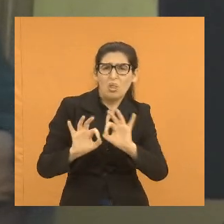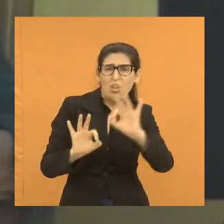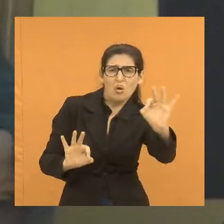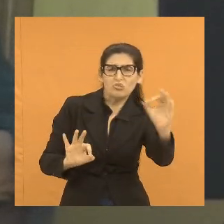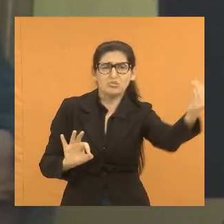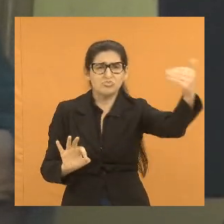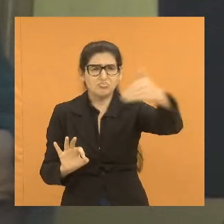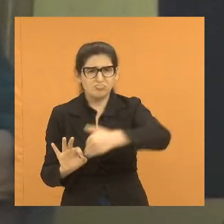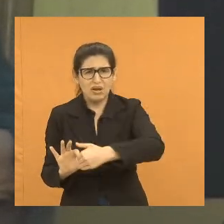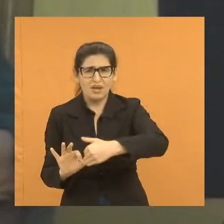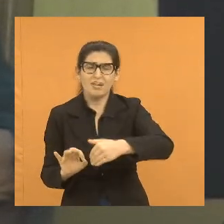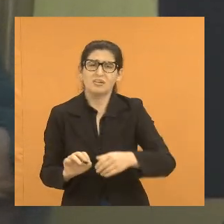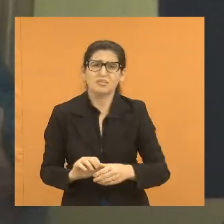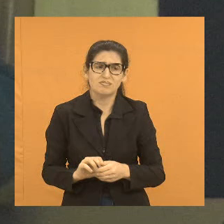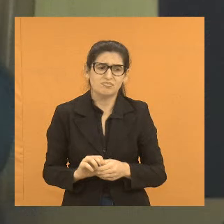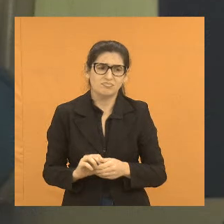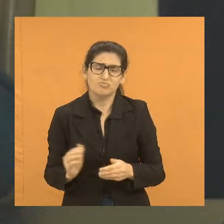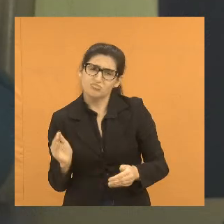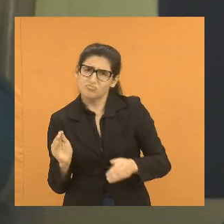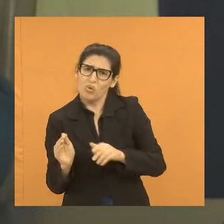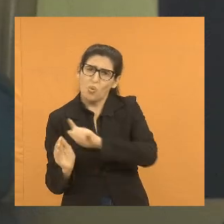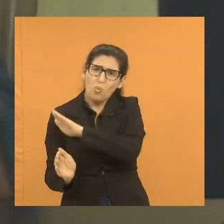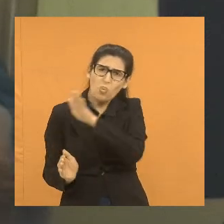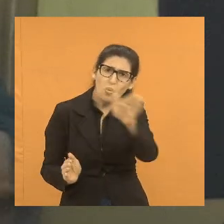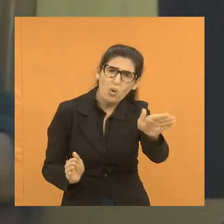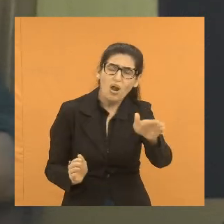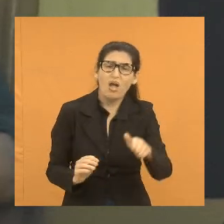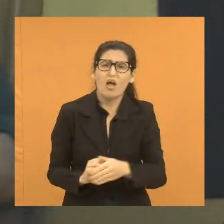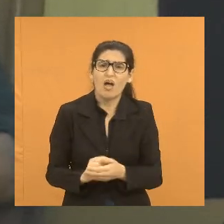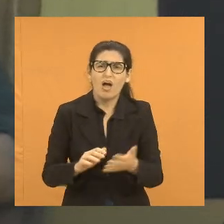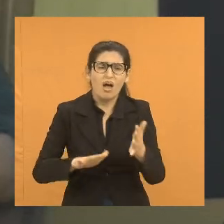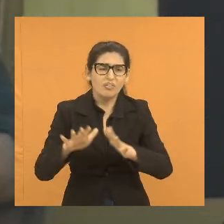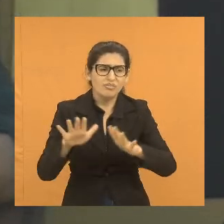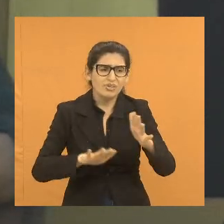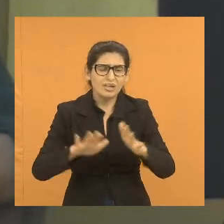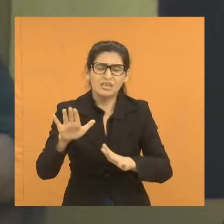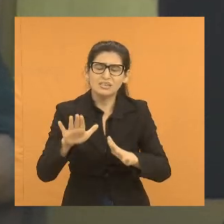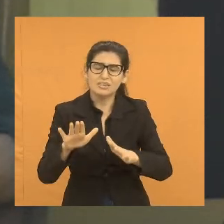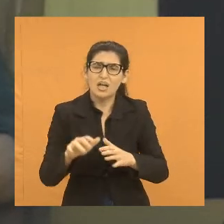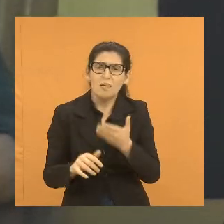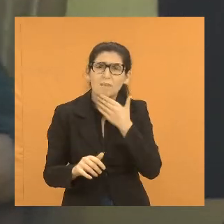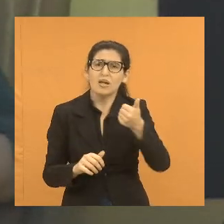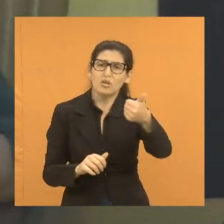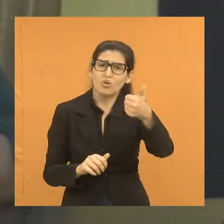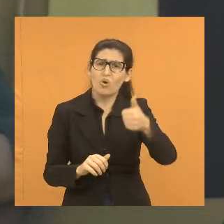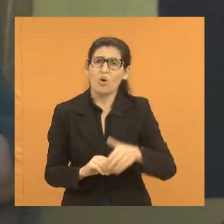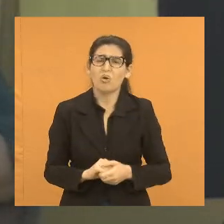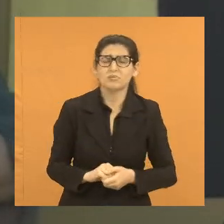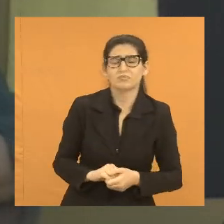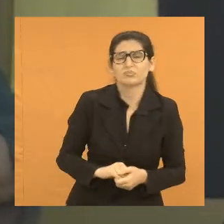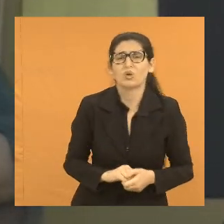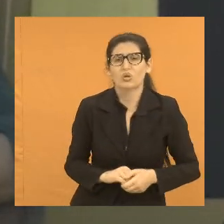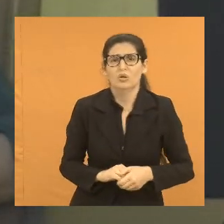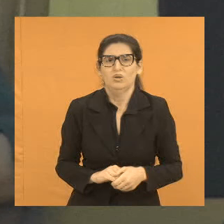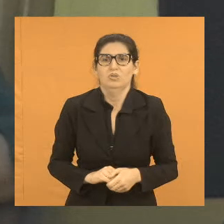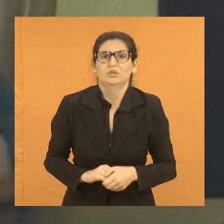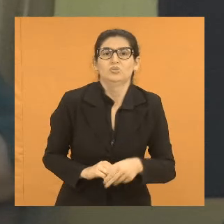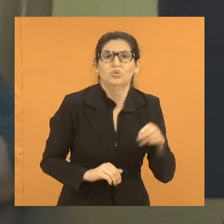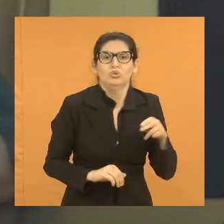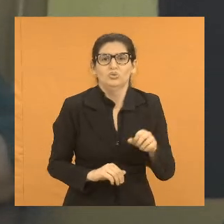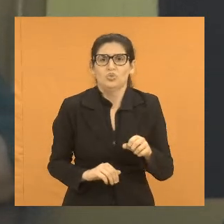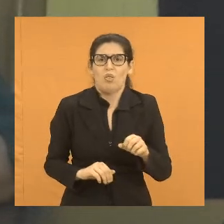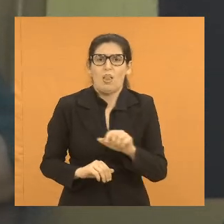no UPA do Meia Lua, que tem esse parênteses que lá parece que atende melhor do que o centro. E a gente sabe que